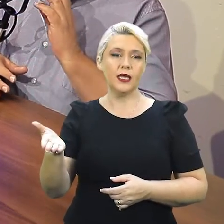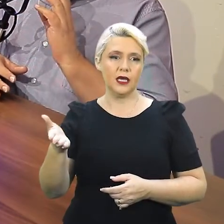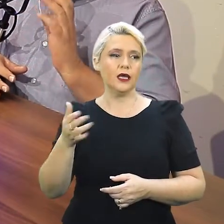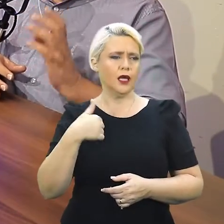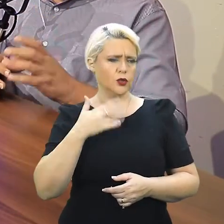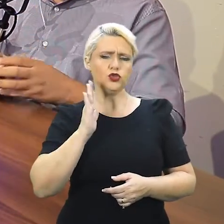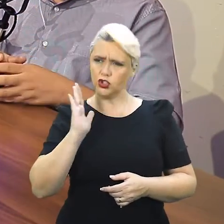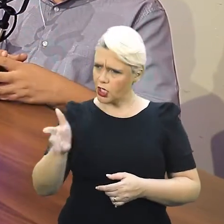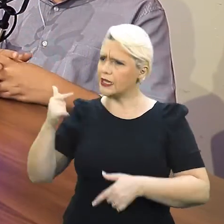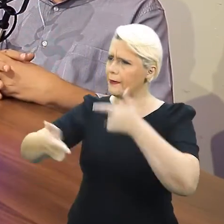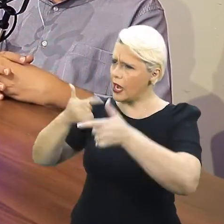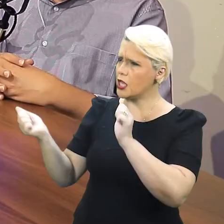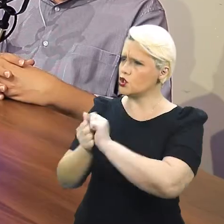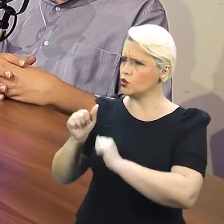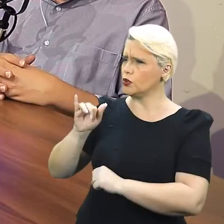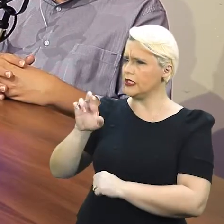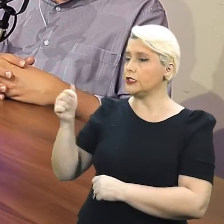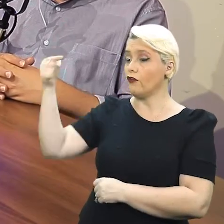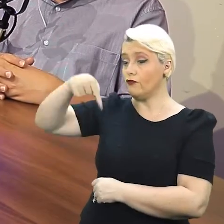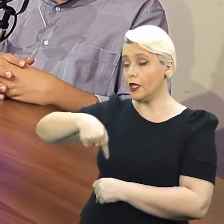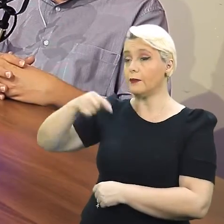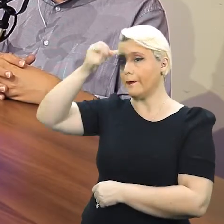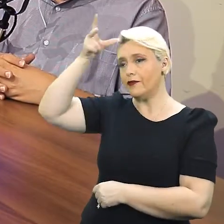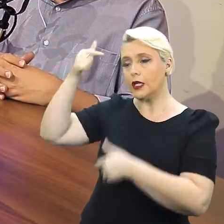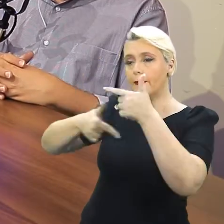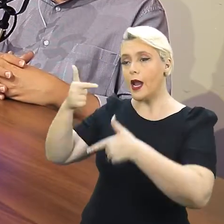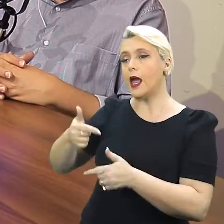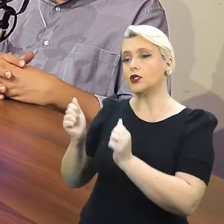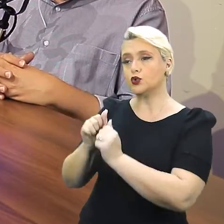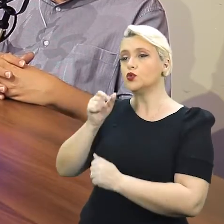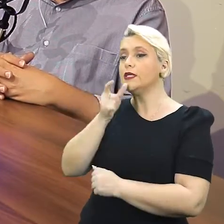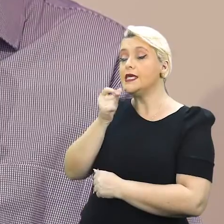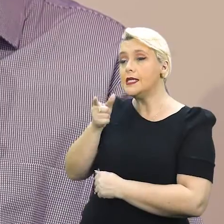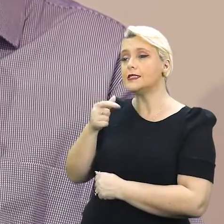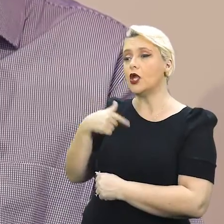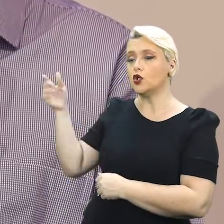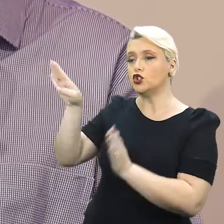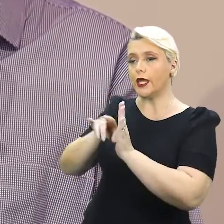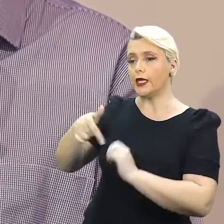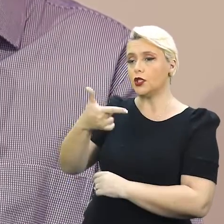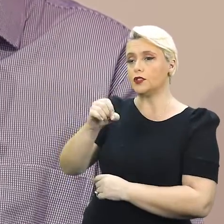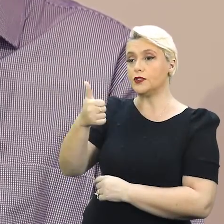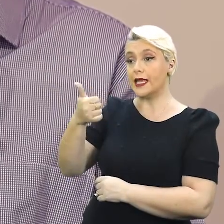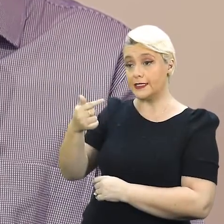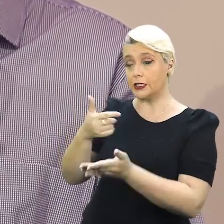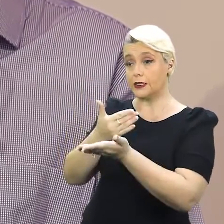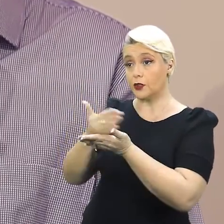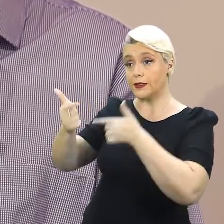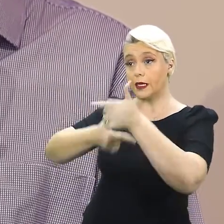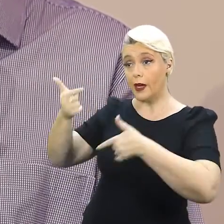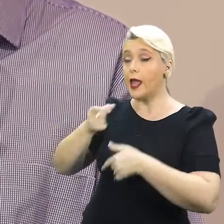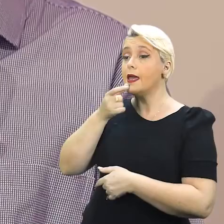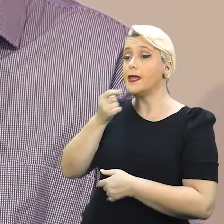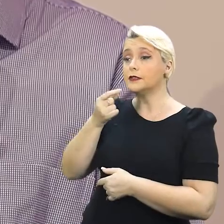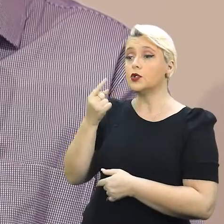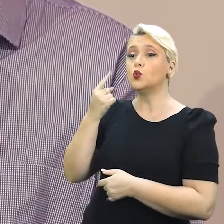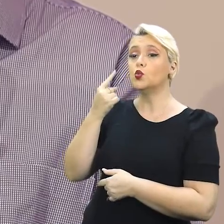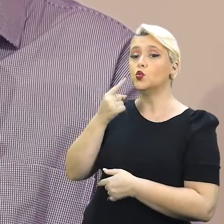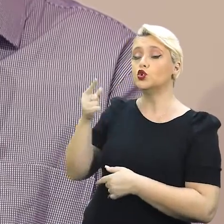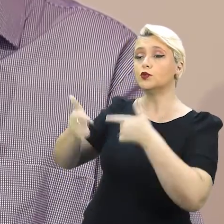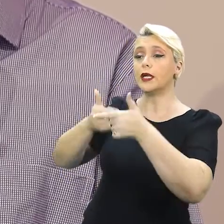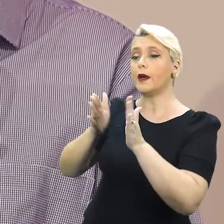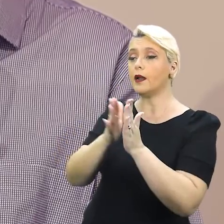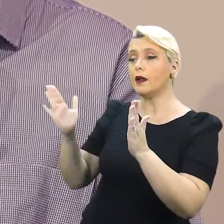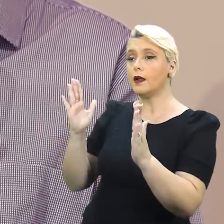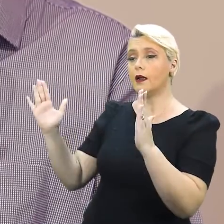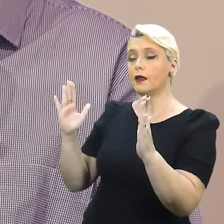Você Trabalhei lembra? com ele, ó. Eu vim aqui para a prefeitura trabalhar com ele. Eu vim aqui em 2017 para trabalhar com o Iris Rezende. Do último mandato, eu